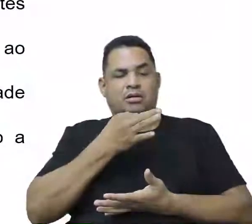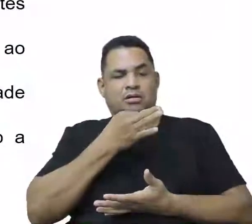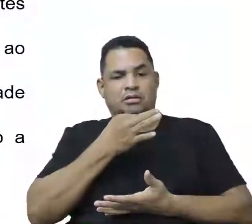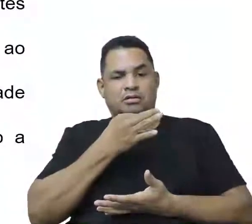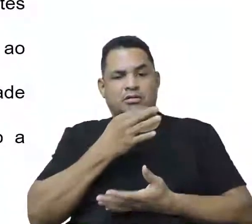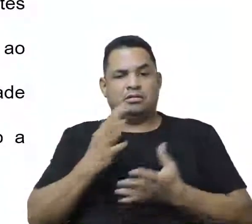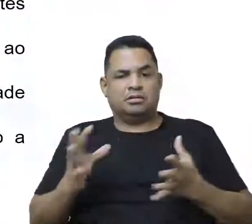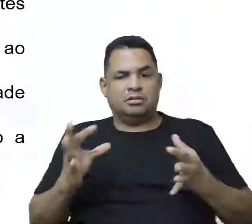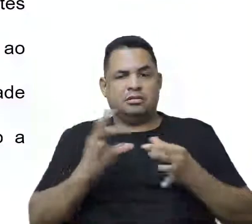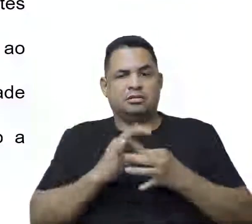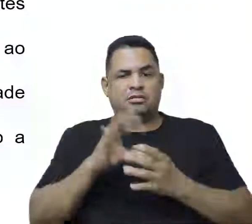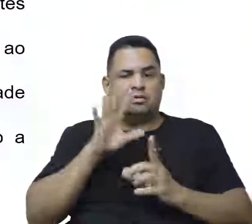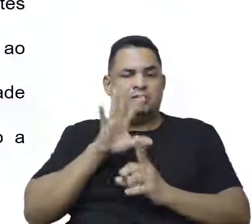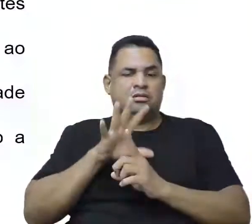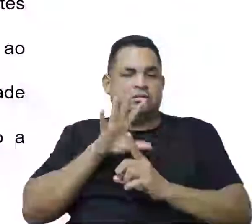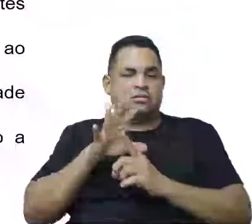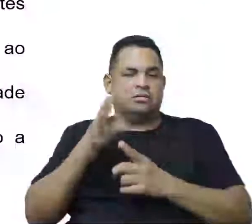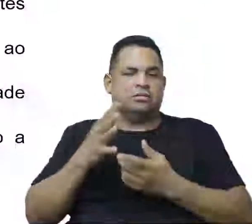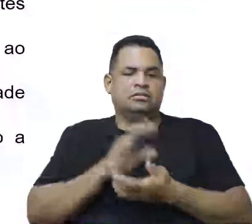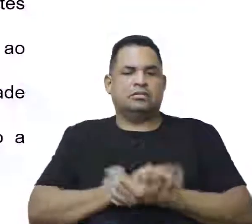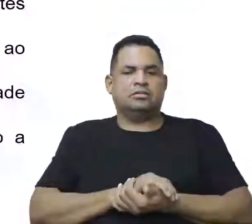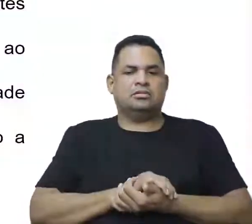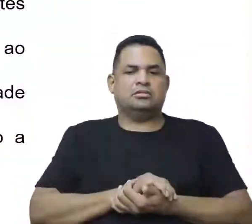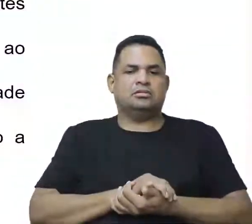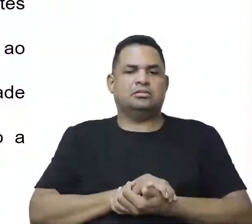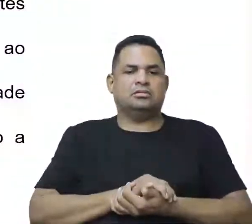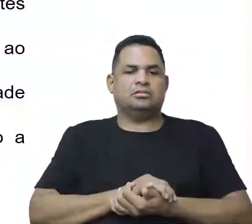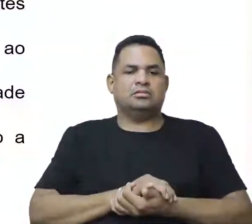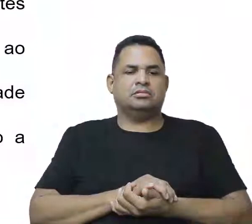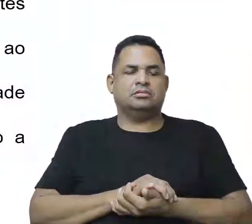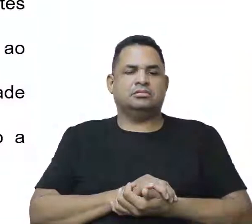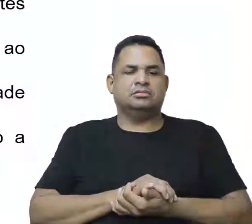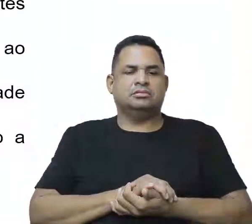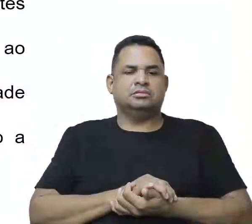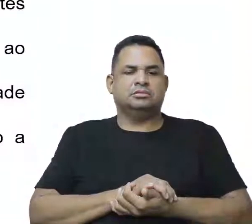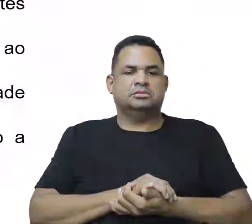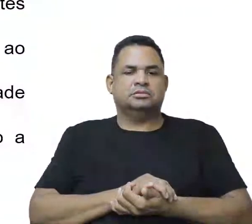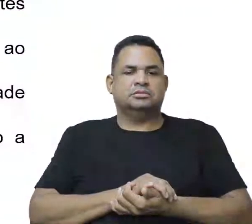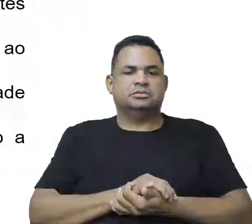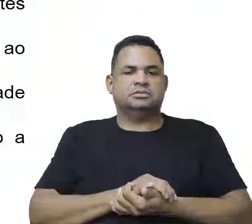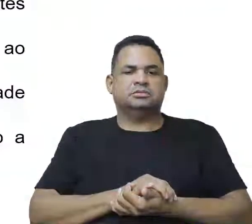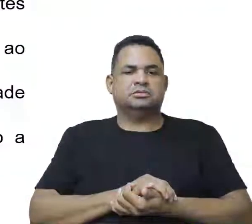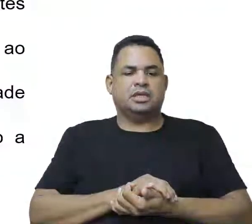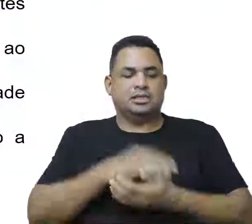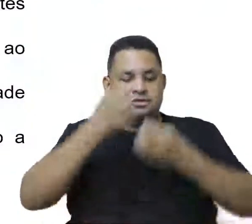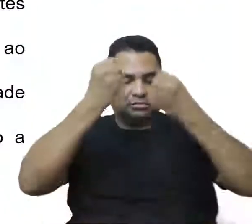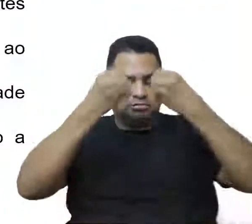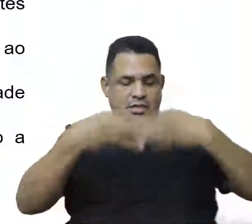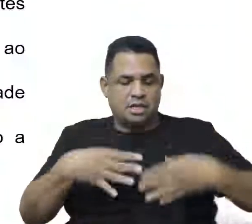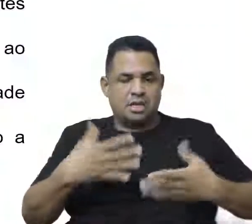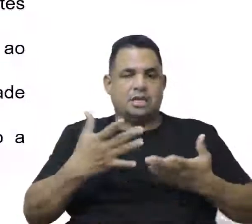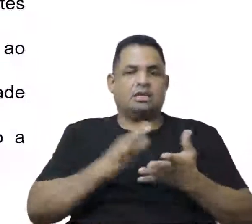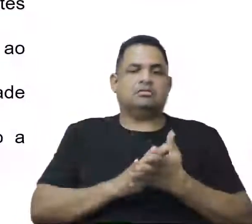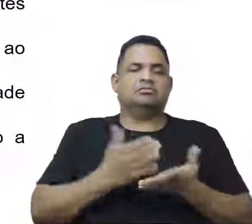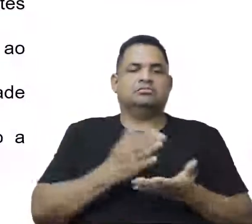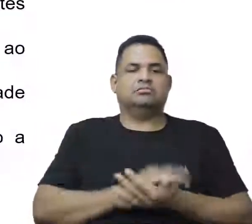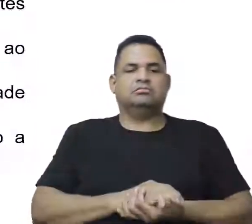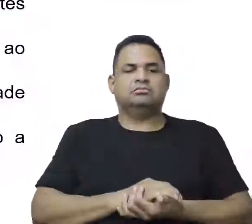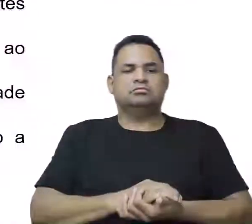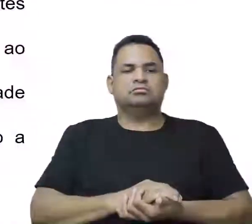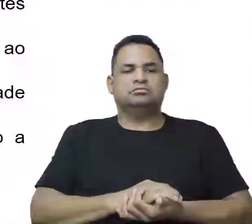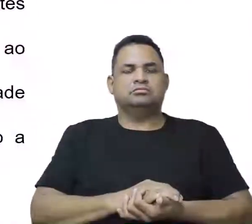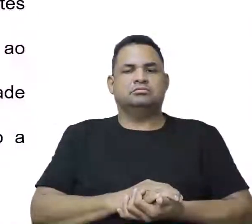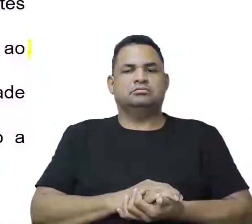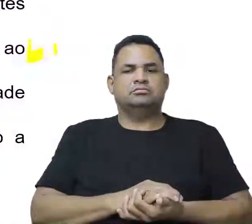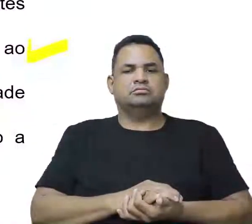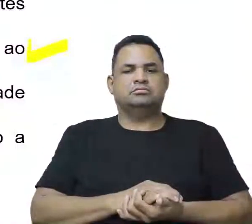Ela associa a interferência, ela diz que interfere. Ela não diz, é meio que justifica, que problematiza, né?